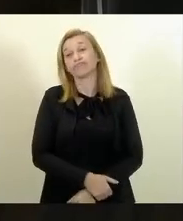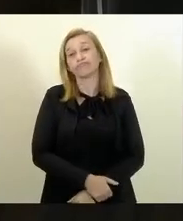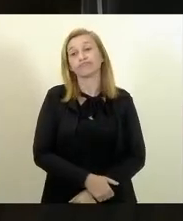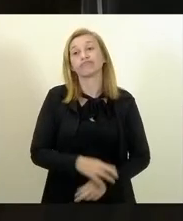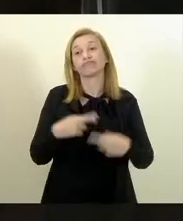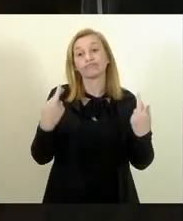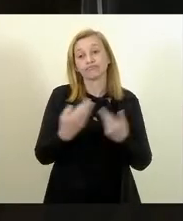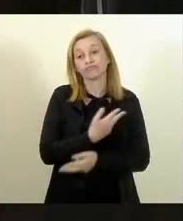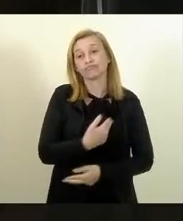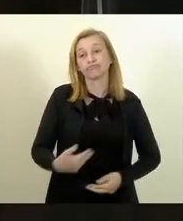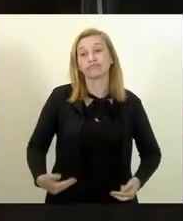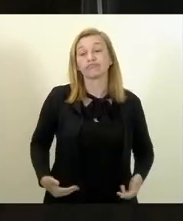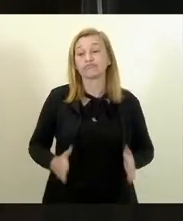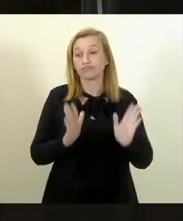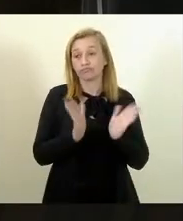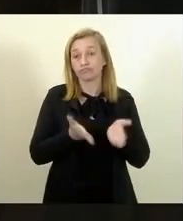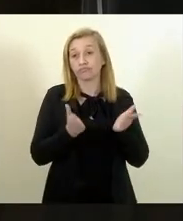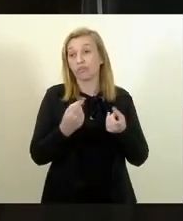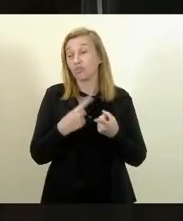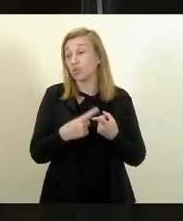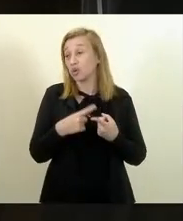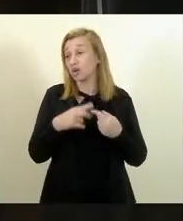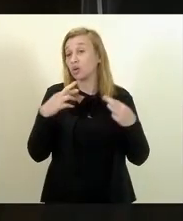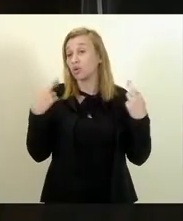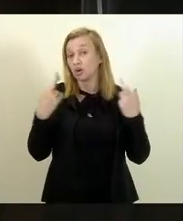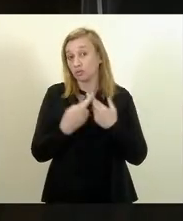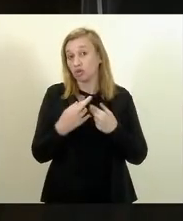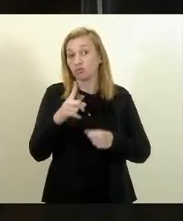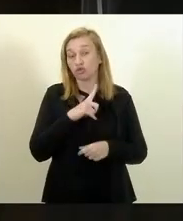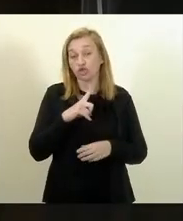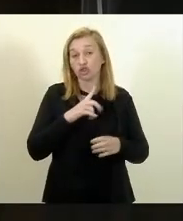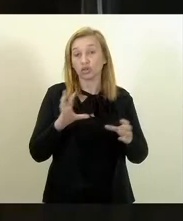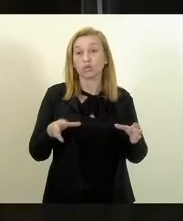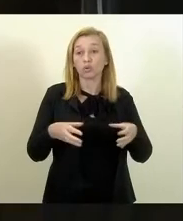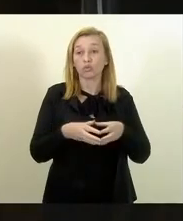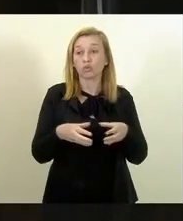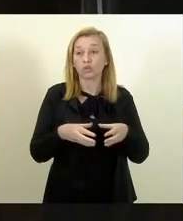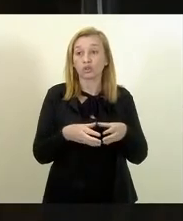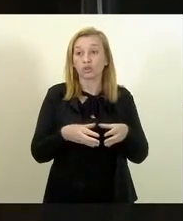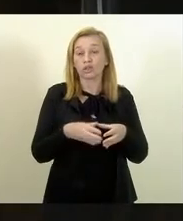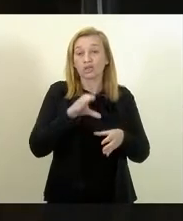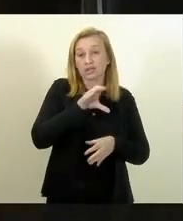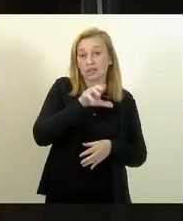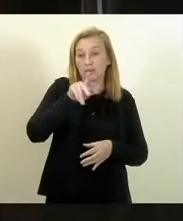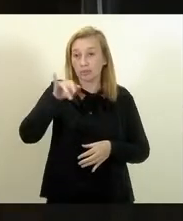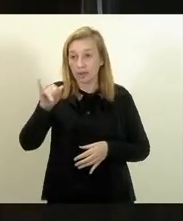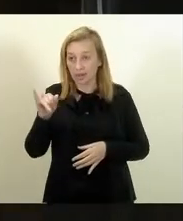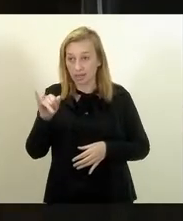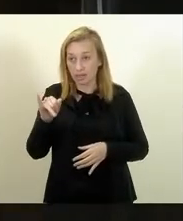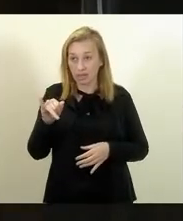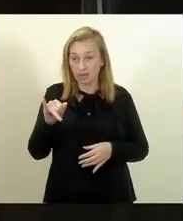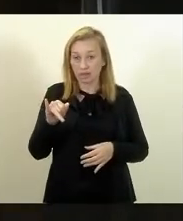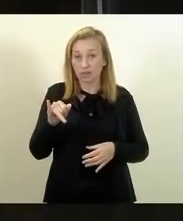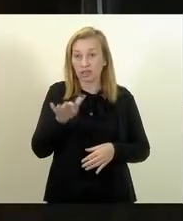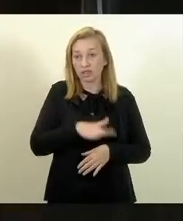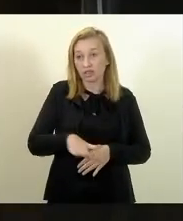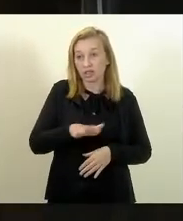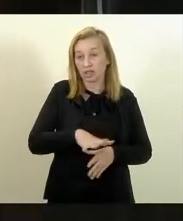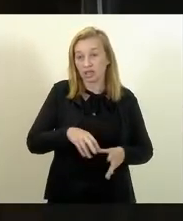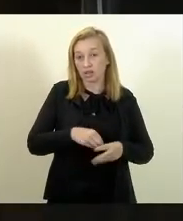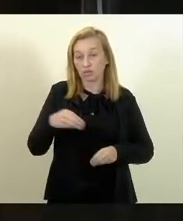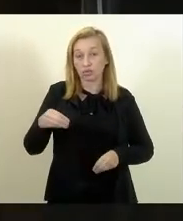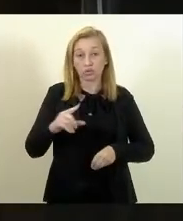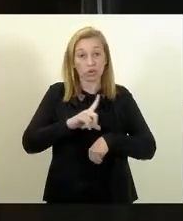audiência pública hoje, porque tinha uma reunião de comissão da CPI de crianças desaparecidas no mesmo horário.